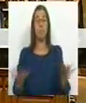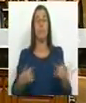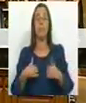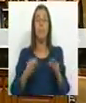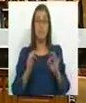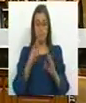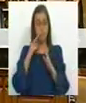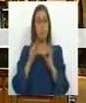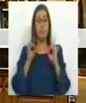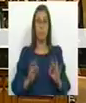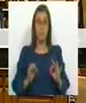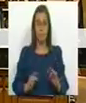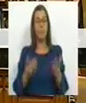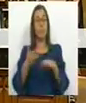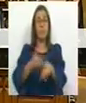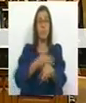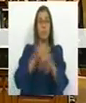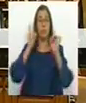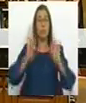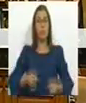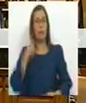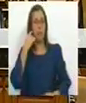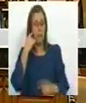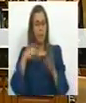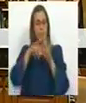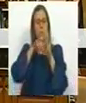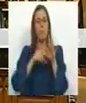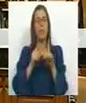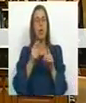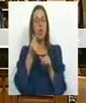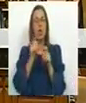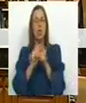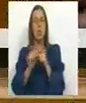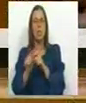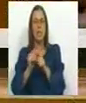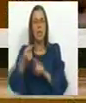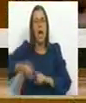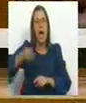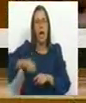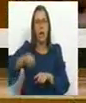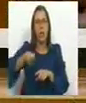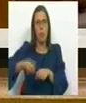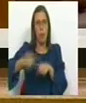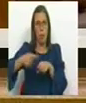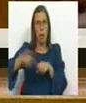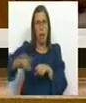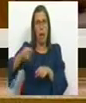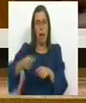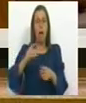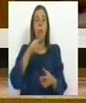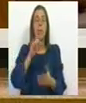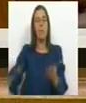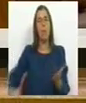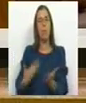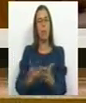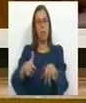Aqui chegados, e em vésperas da entrada em vigor do regime do subsídio de arrendamento, veio o PCP propor a